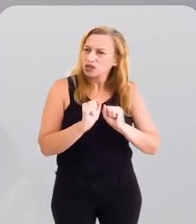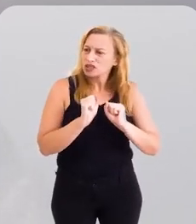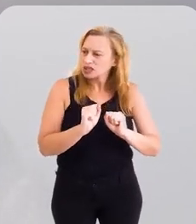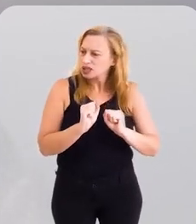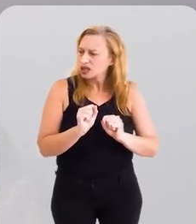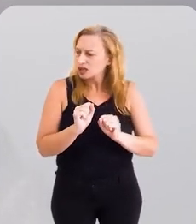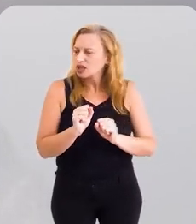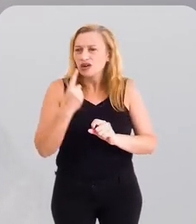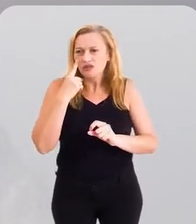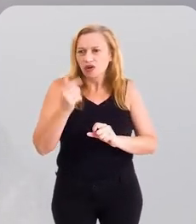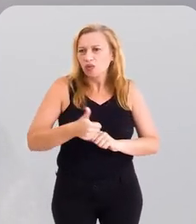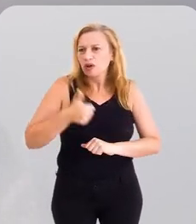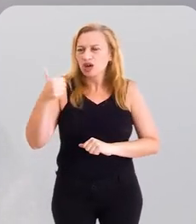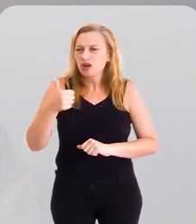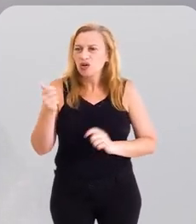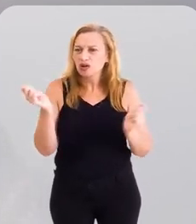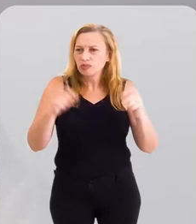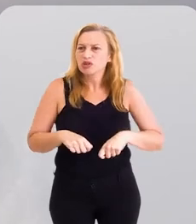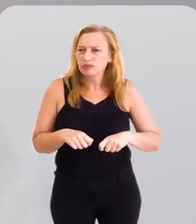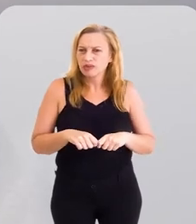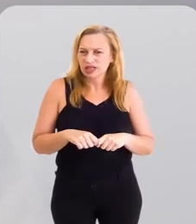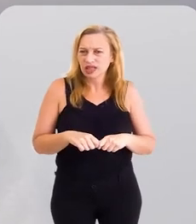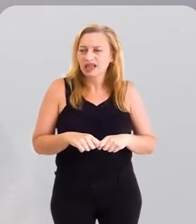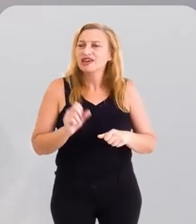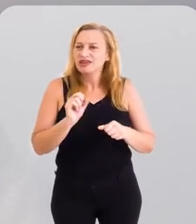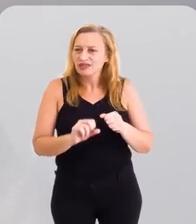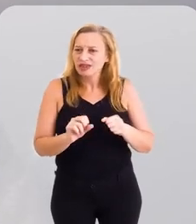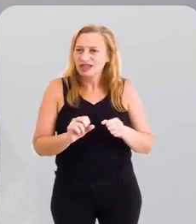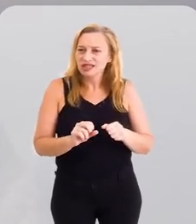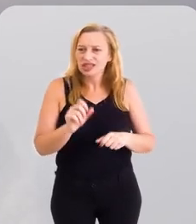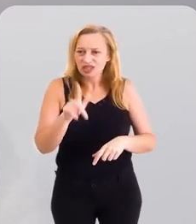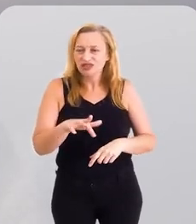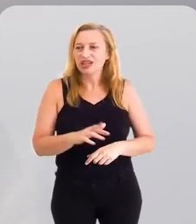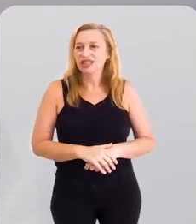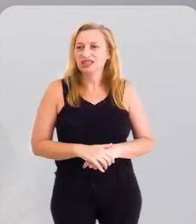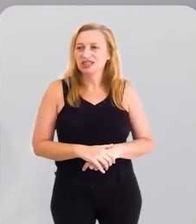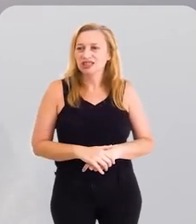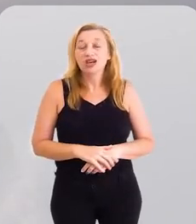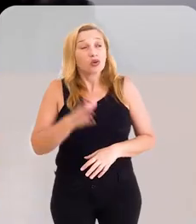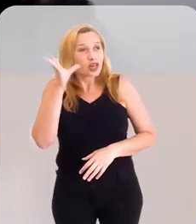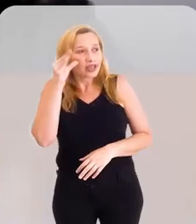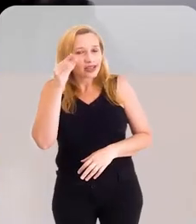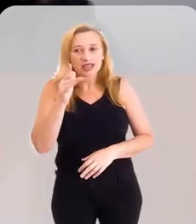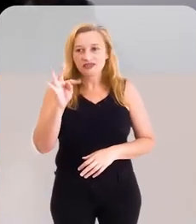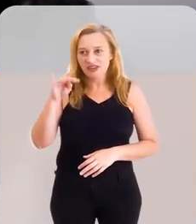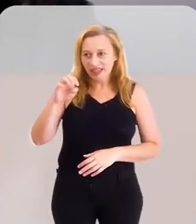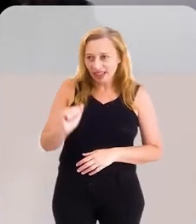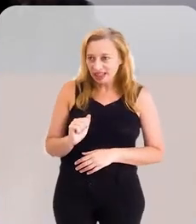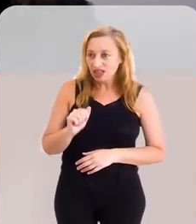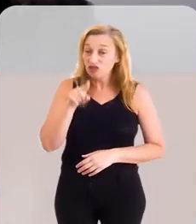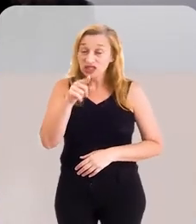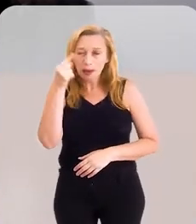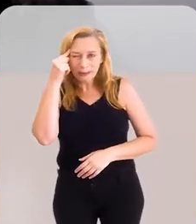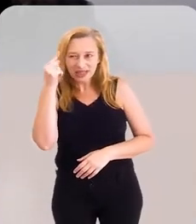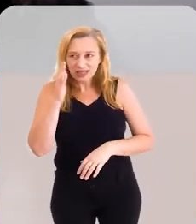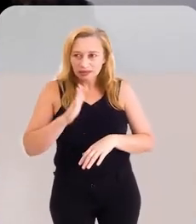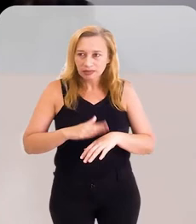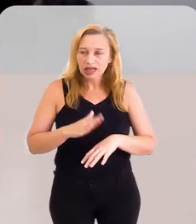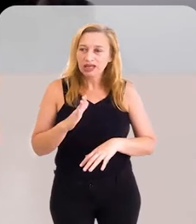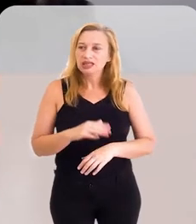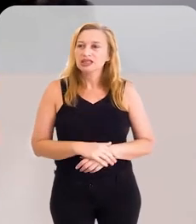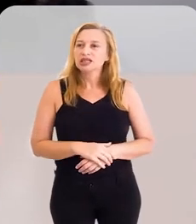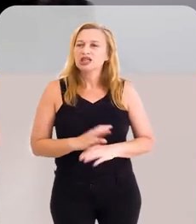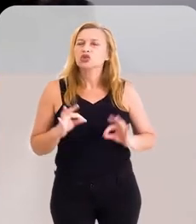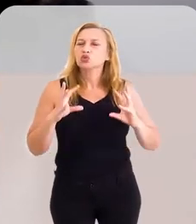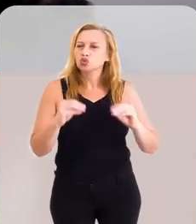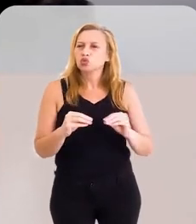Mas você pode, sim, procurar ir ao máximo das suas possibilidades e fazer alguma coisa. Que é interessante, Fernanda, quanto mais você